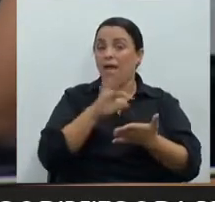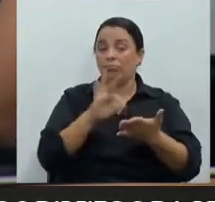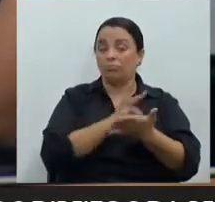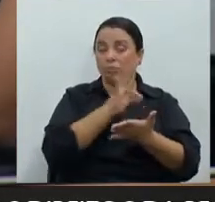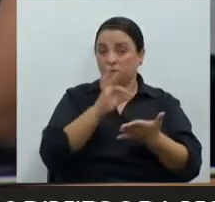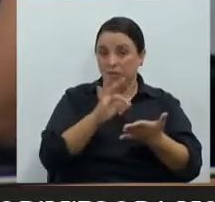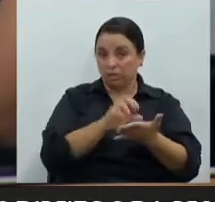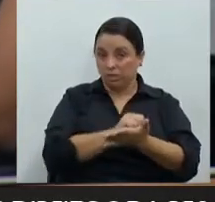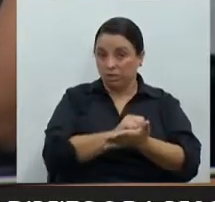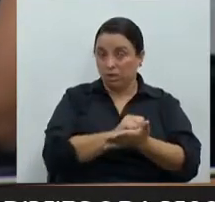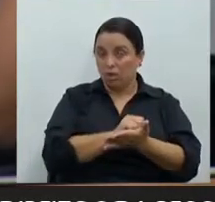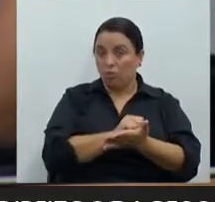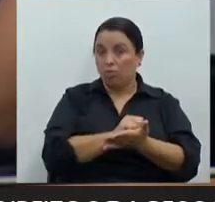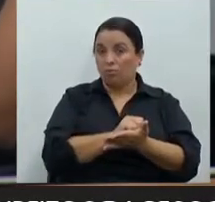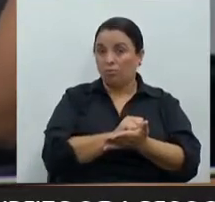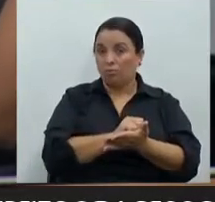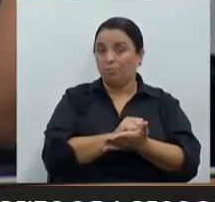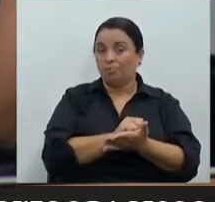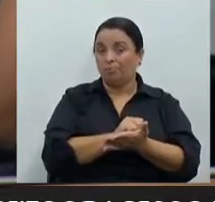na resolução